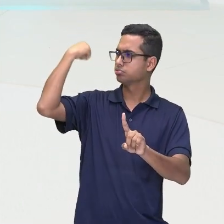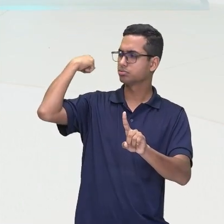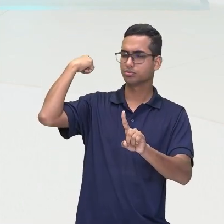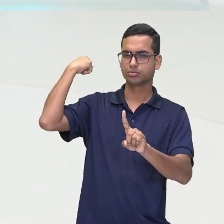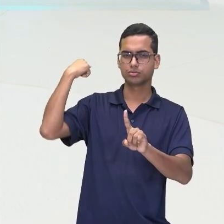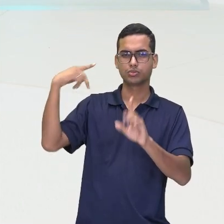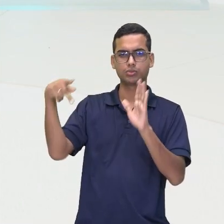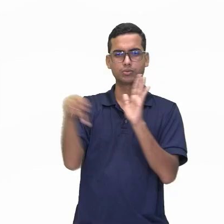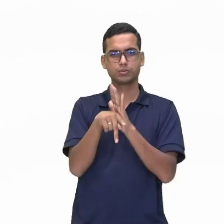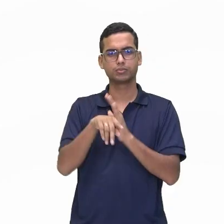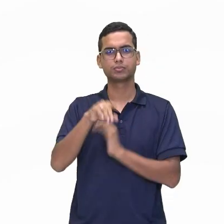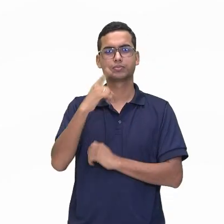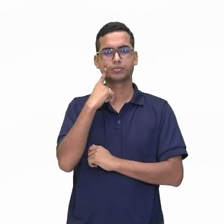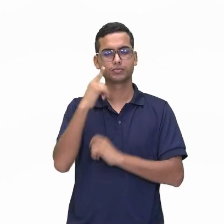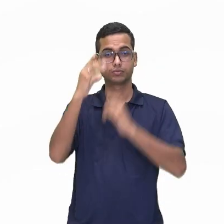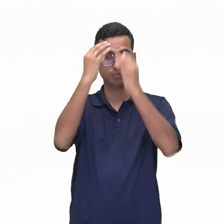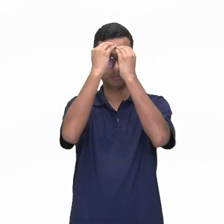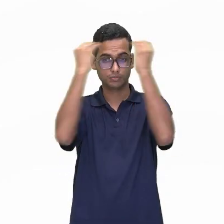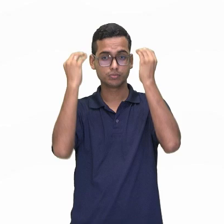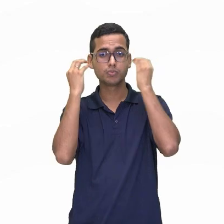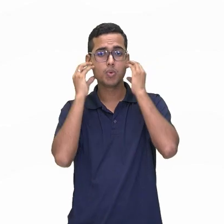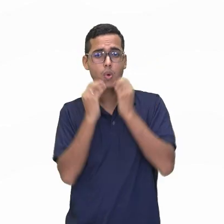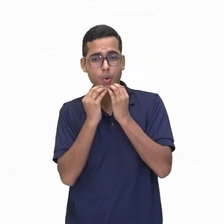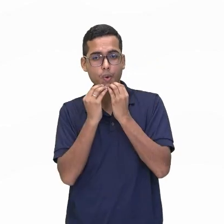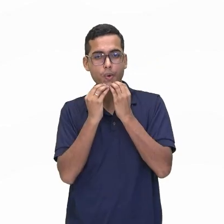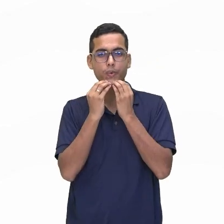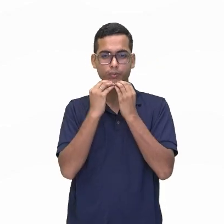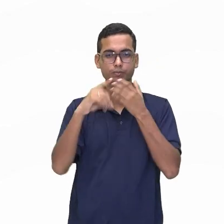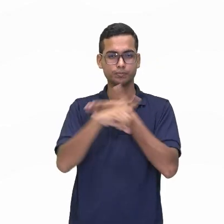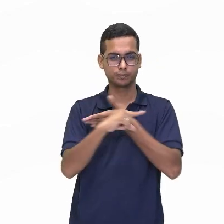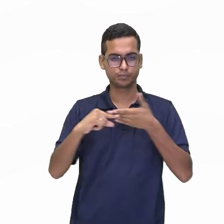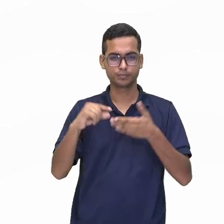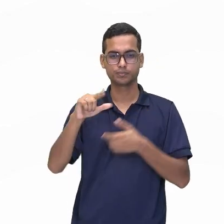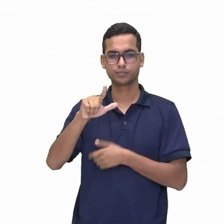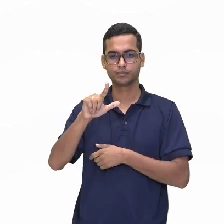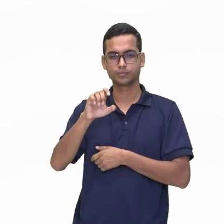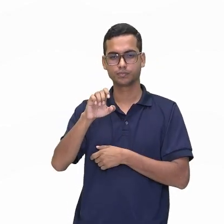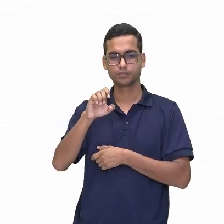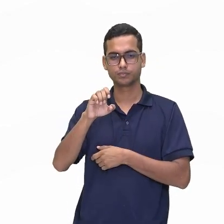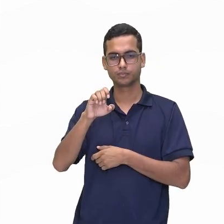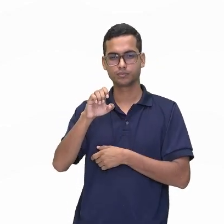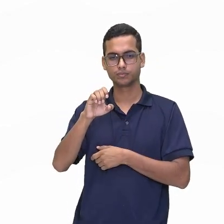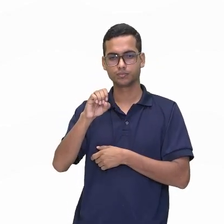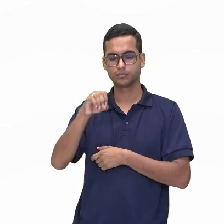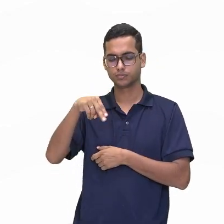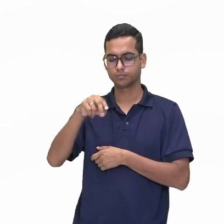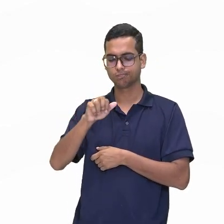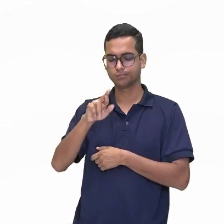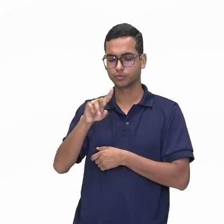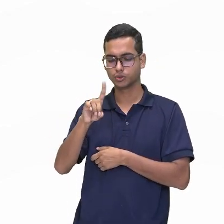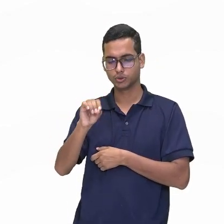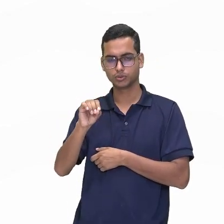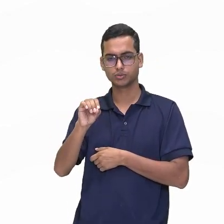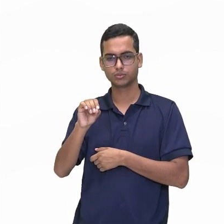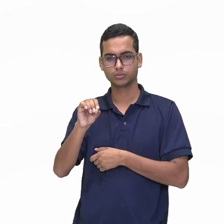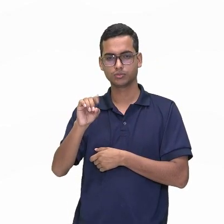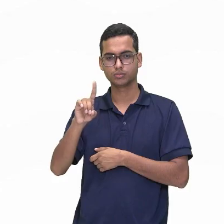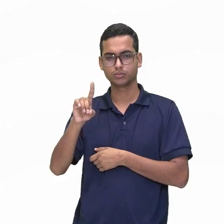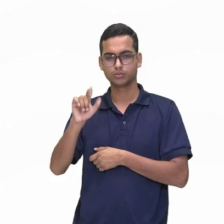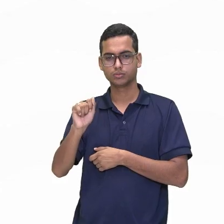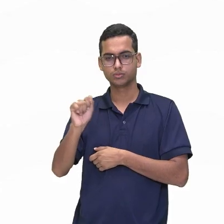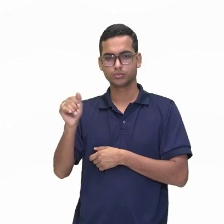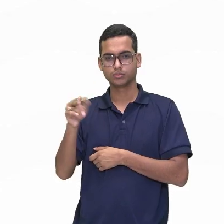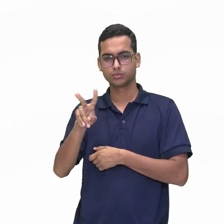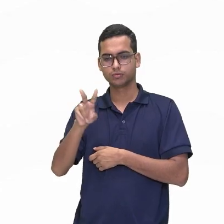Vinci. Olha só, essa imagem, onde a gente consegue ver que não é um quadro, muitos chamam de quadro, mas era apenas um estudo de